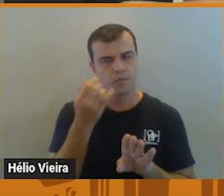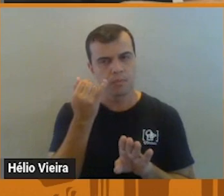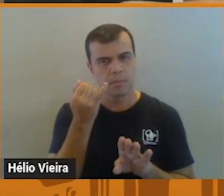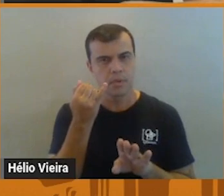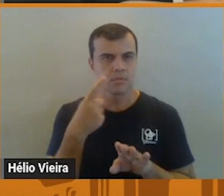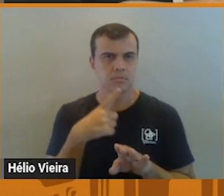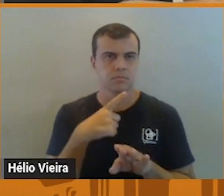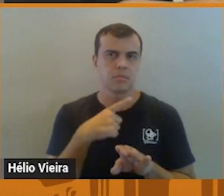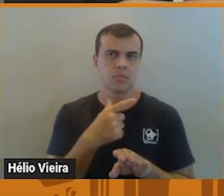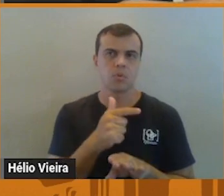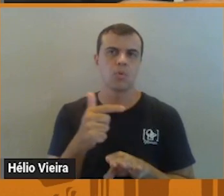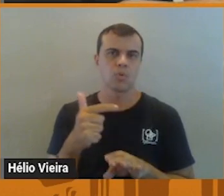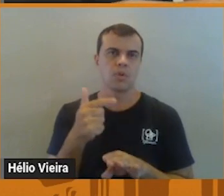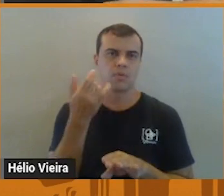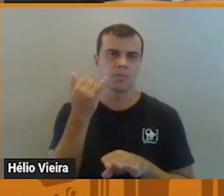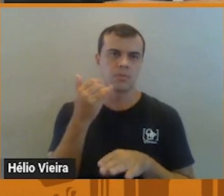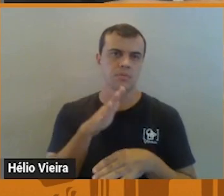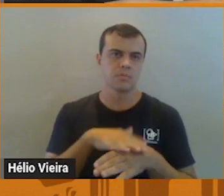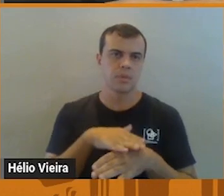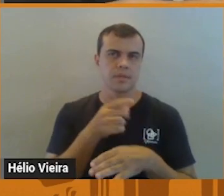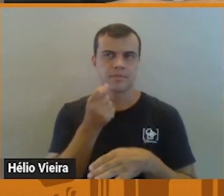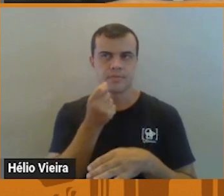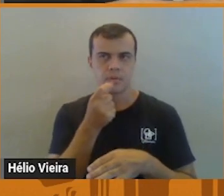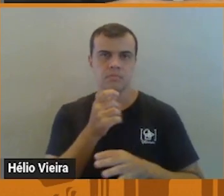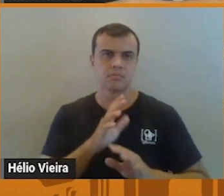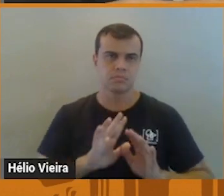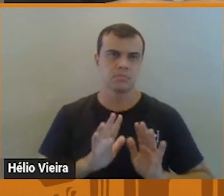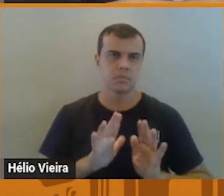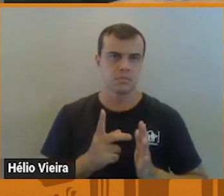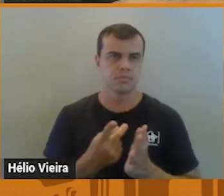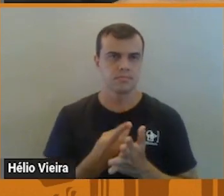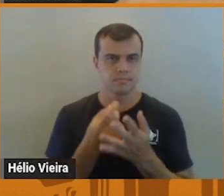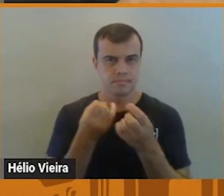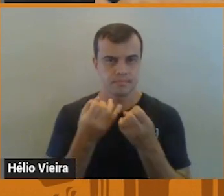que seja fake news, como eles costumam dizer.